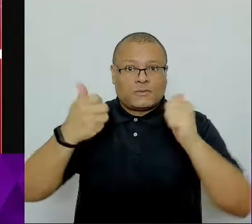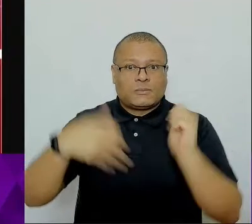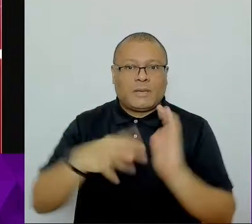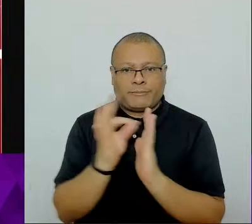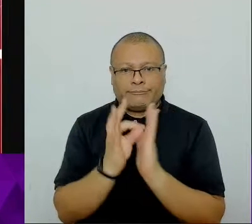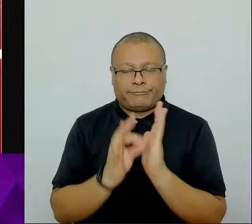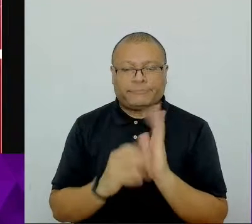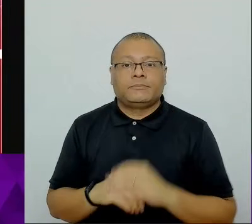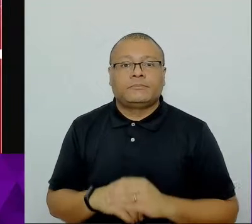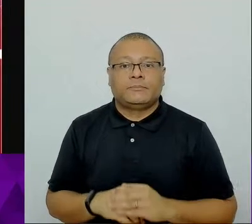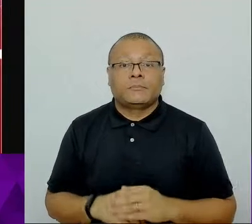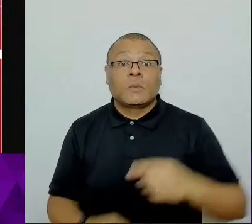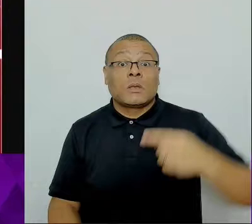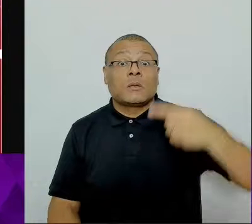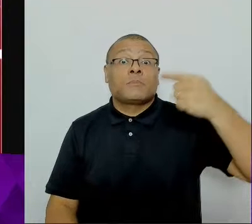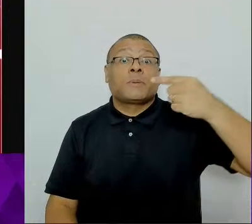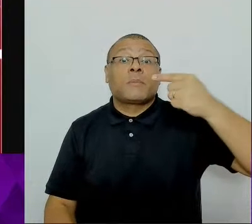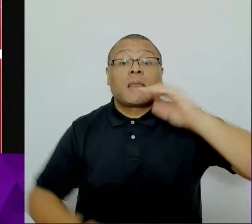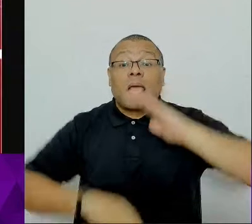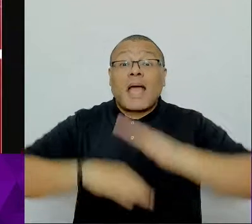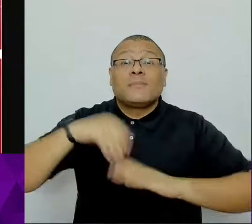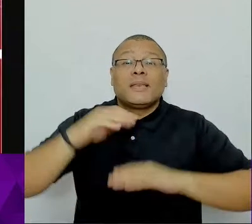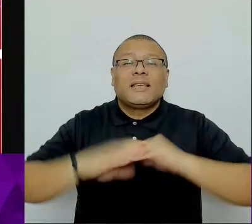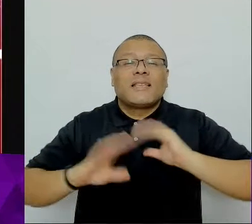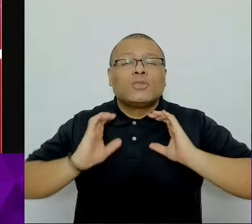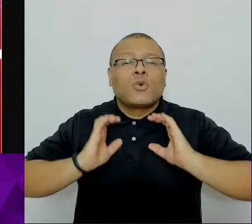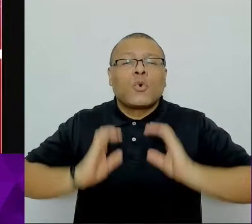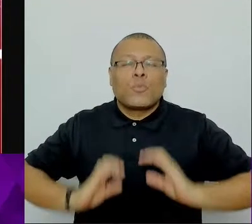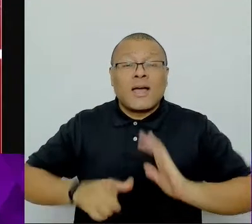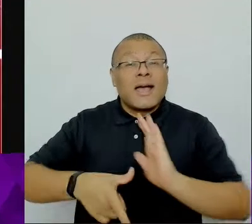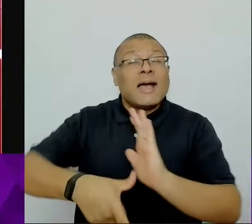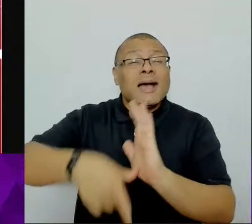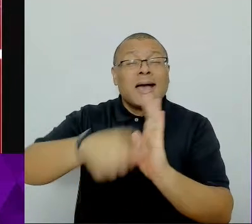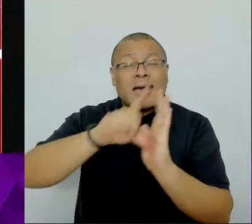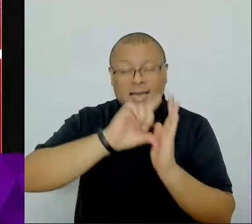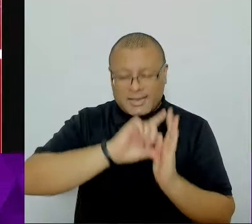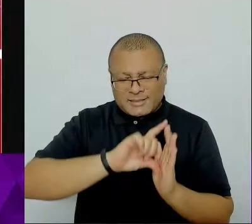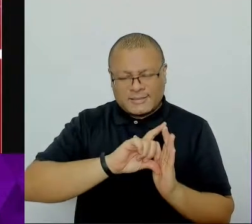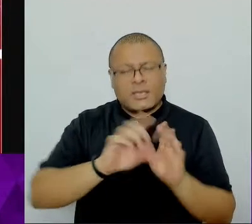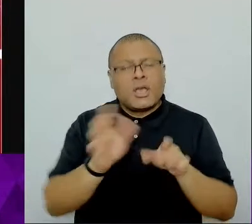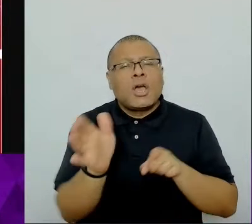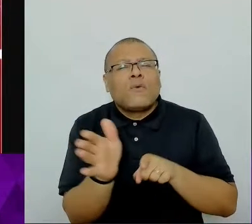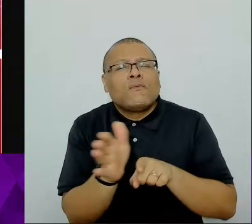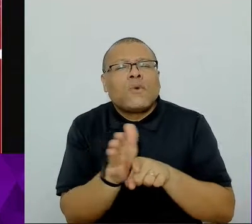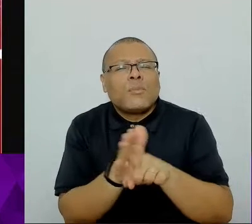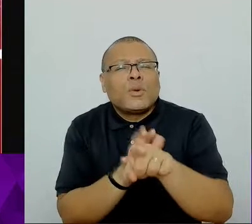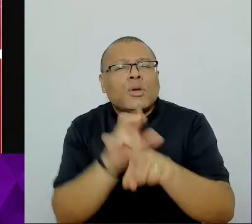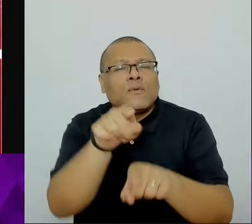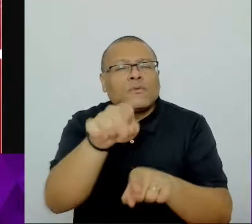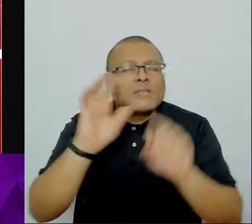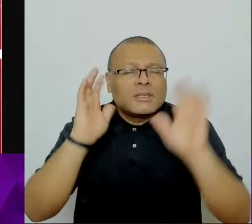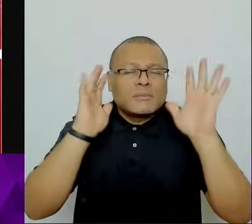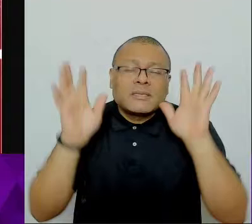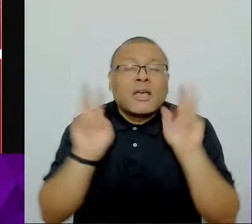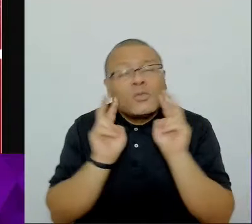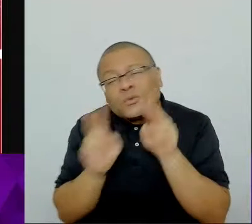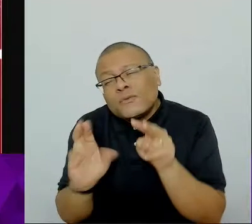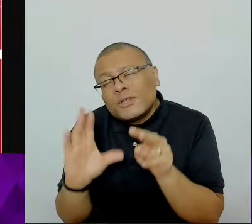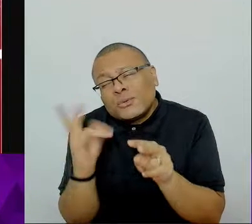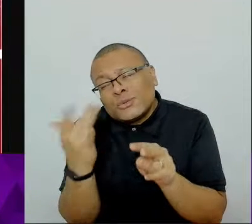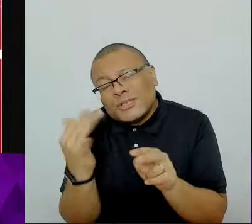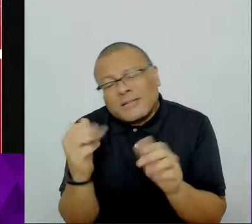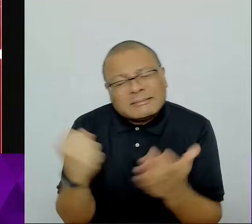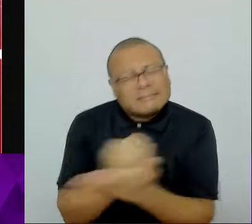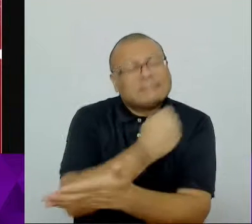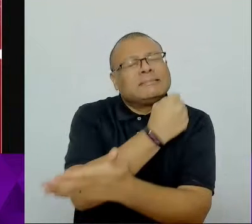A primeira delas, pessoal, antes de falar qual eu queria começar com algumas perguntas. E é uma pena, realmente, eu não estou vendo o chat, porque eu queria ver